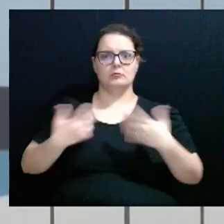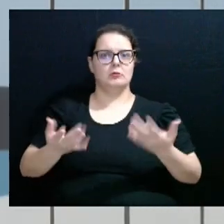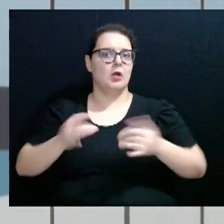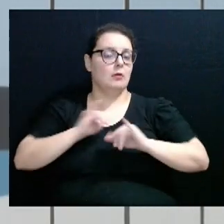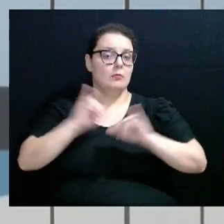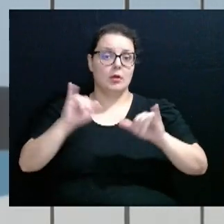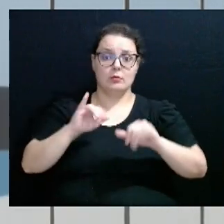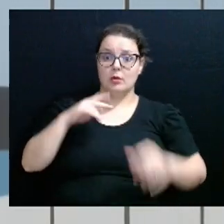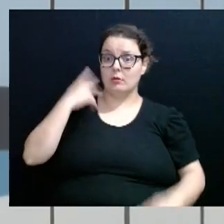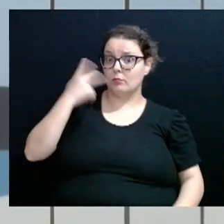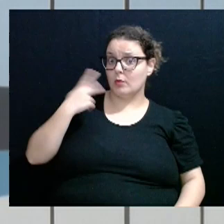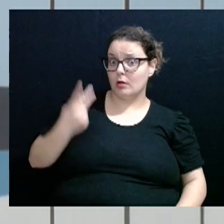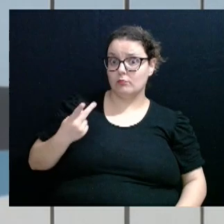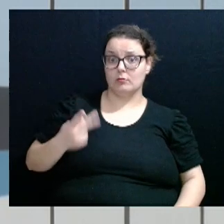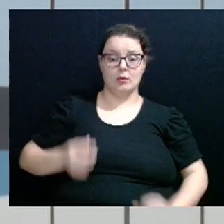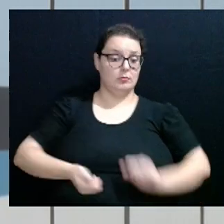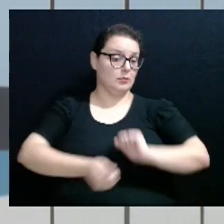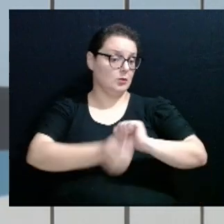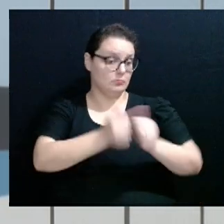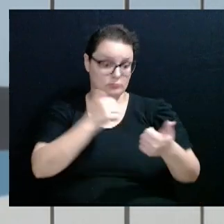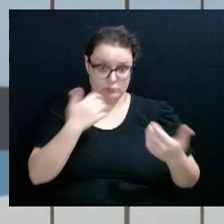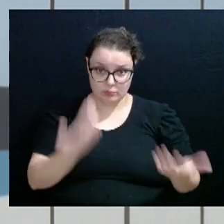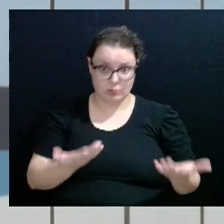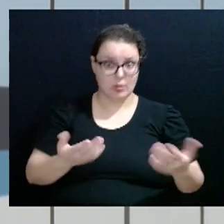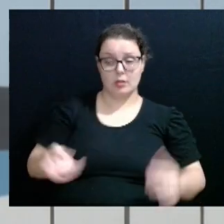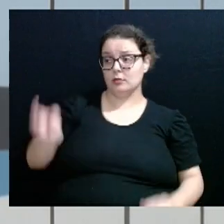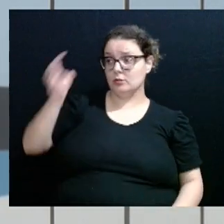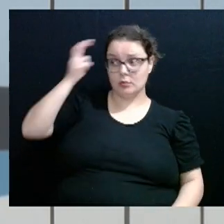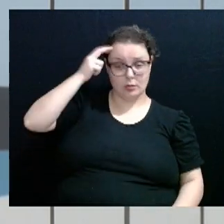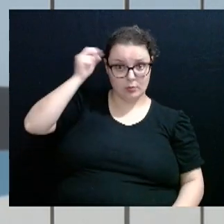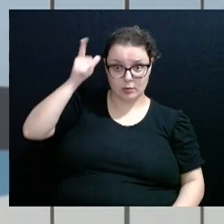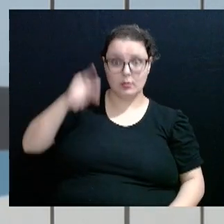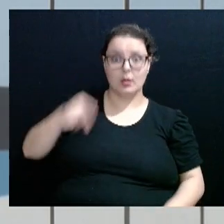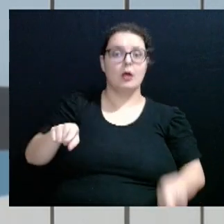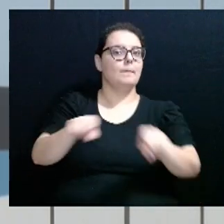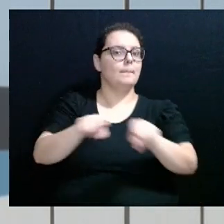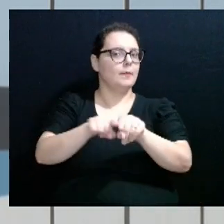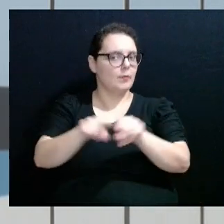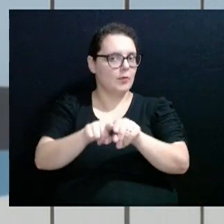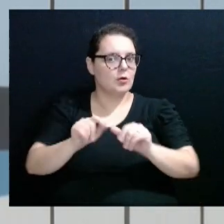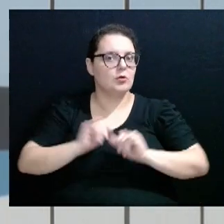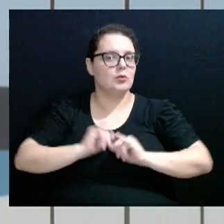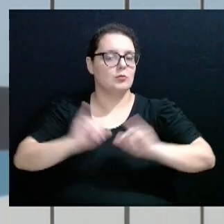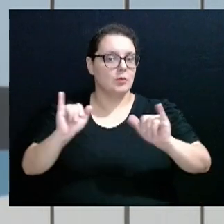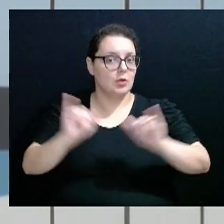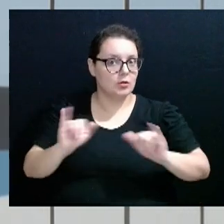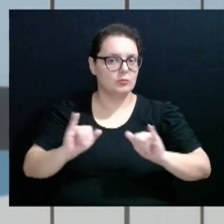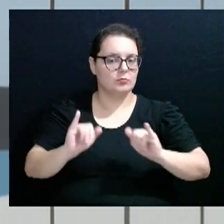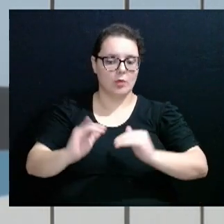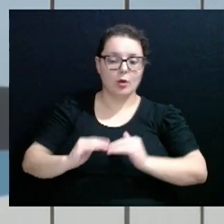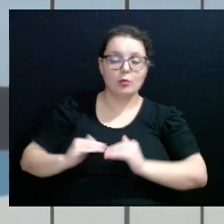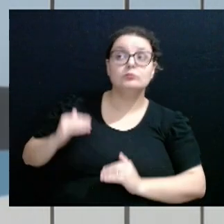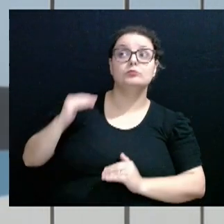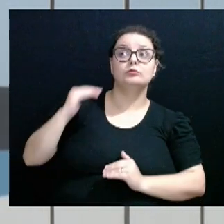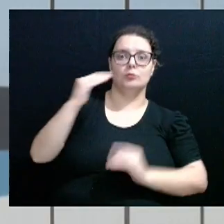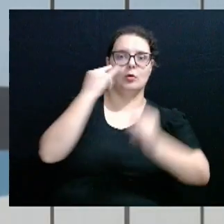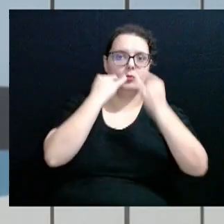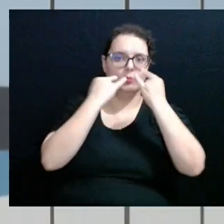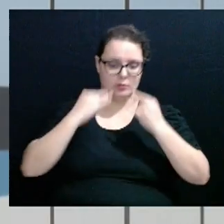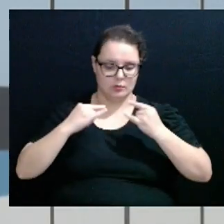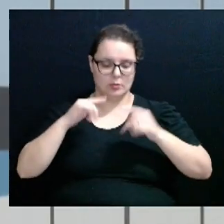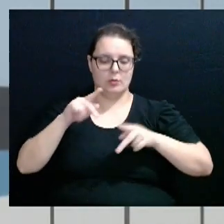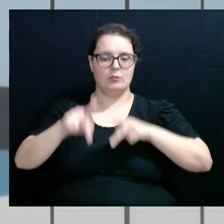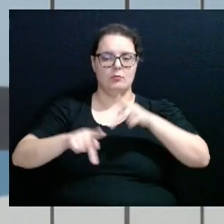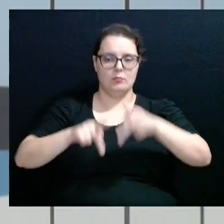esportes, notícias sobre cultura, mas notícias que, sobretudo, atendem o interesse público da comunidade negra do